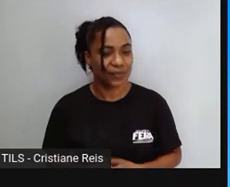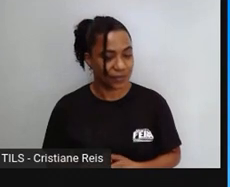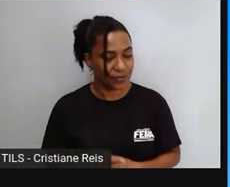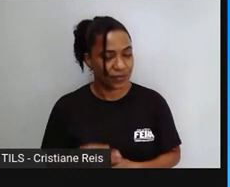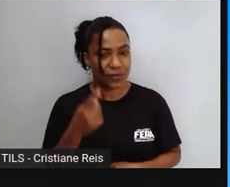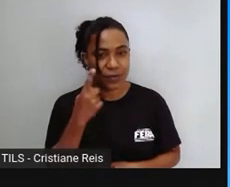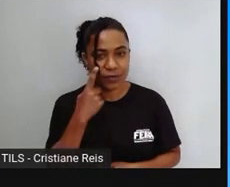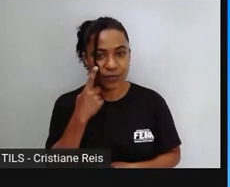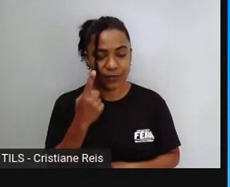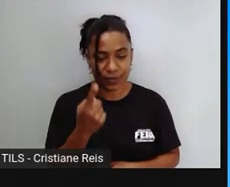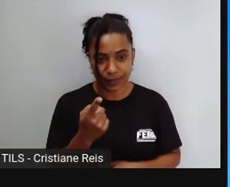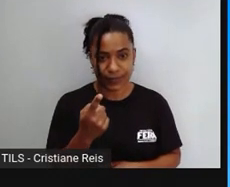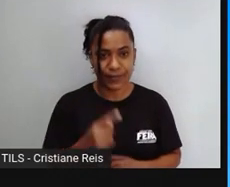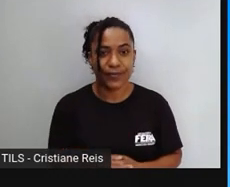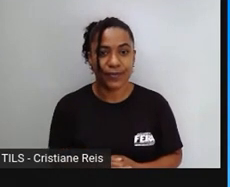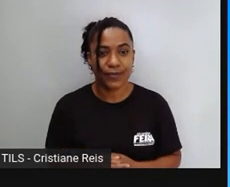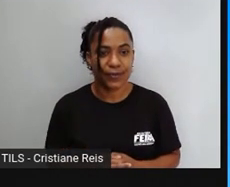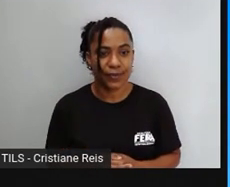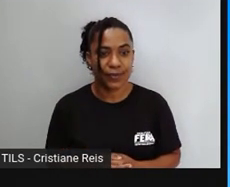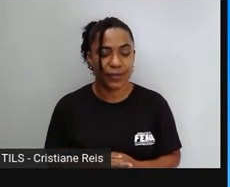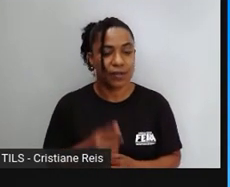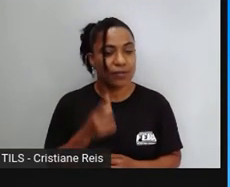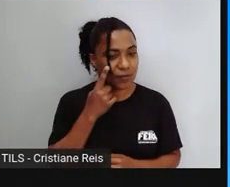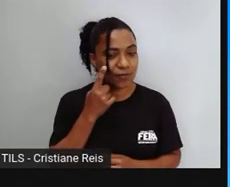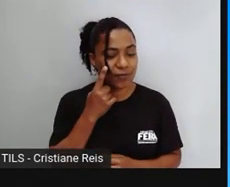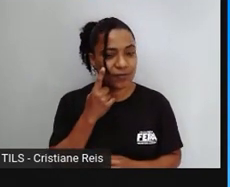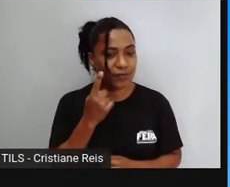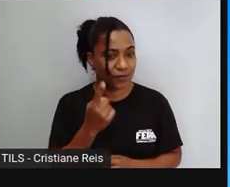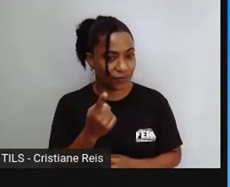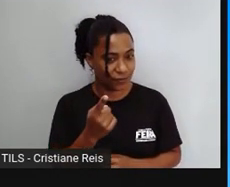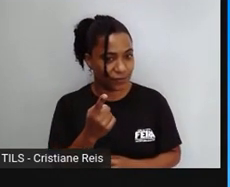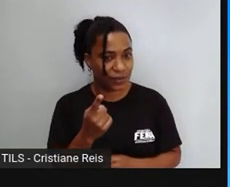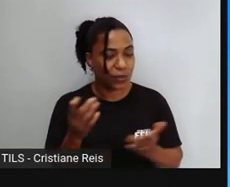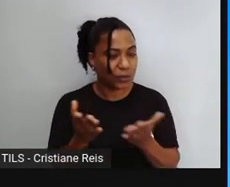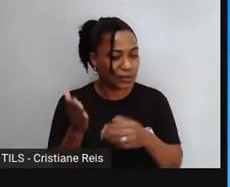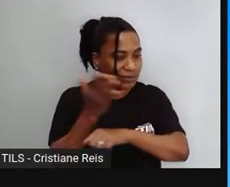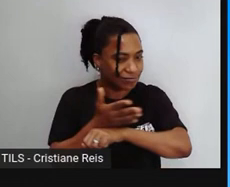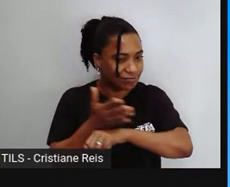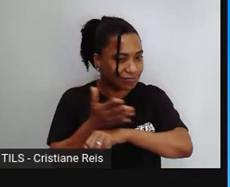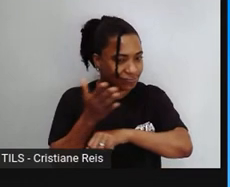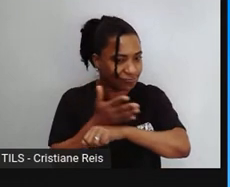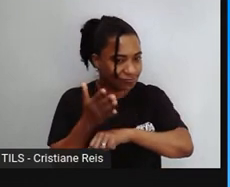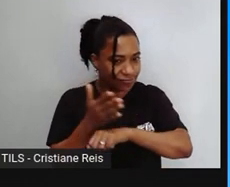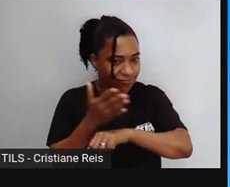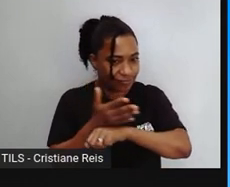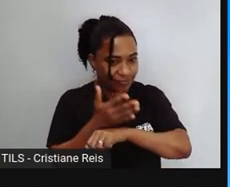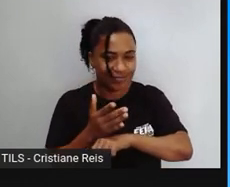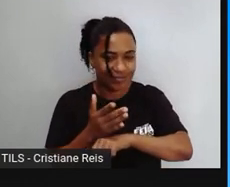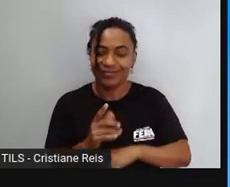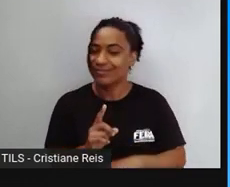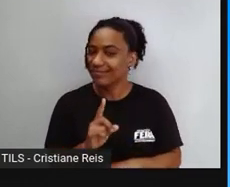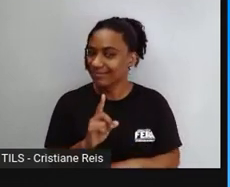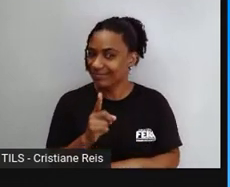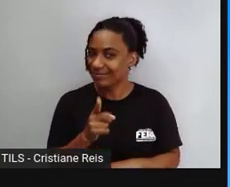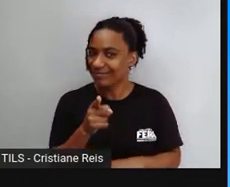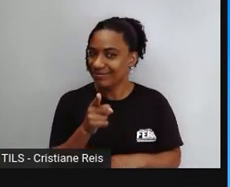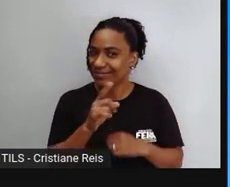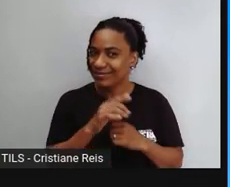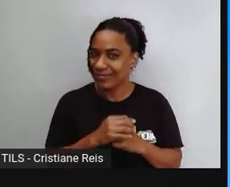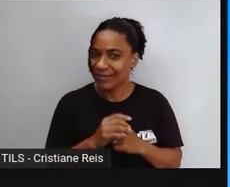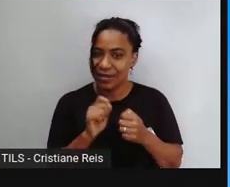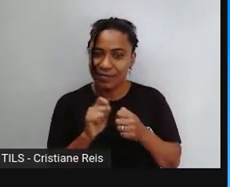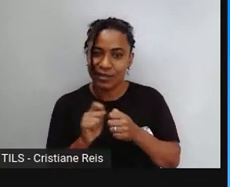que eu quero que vocês façam para treinar um pouquinho o que nós aprendemos hoje. Agora é a sua vez. Faça um desenho